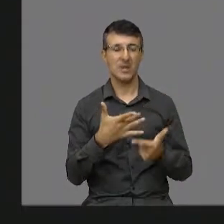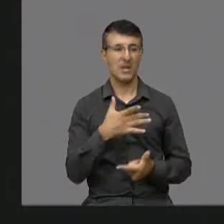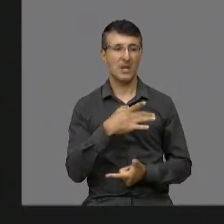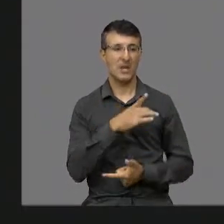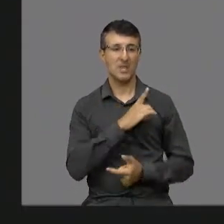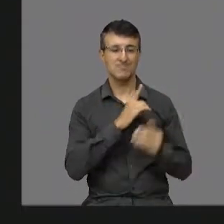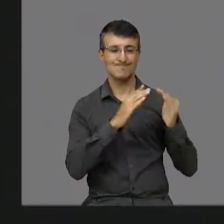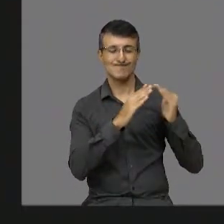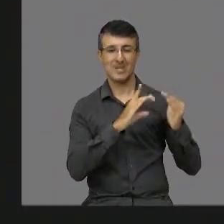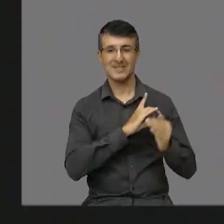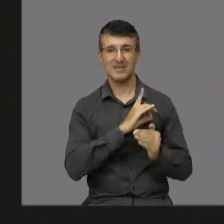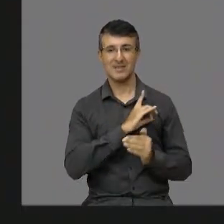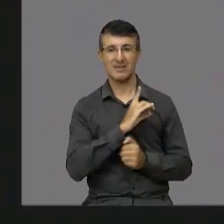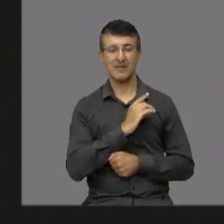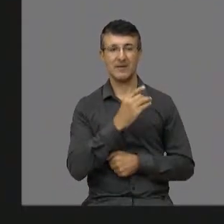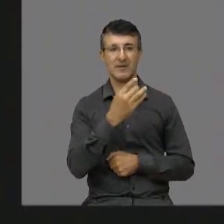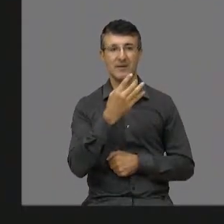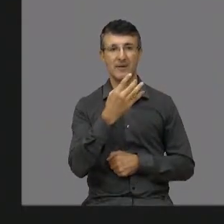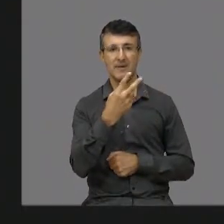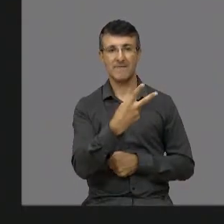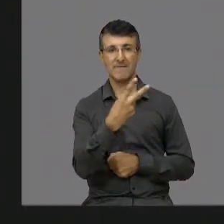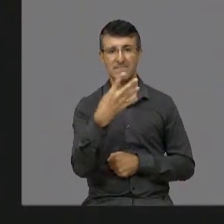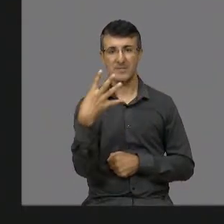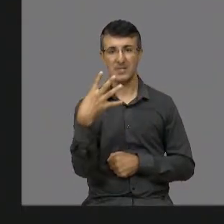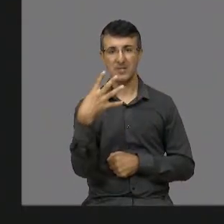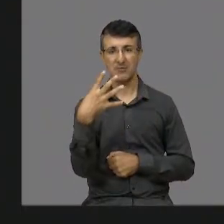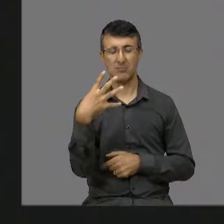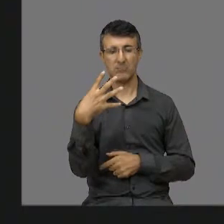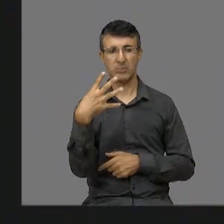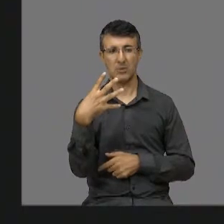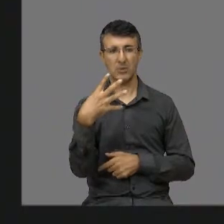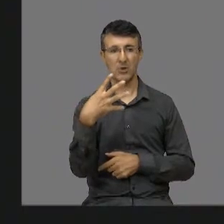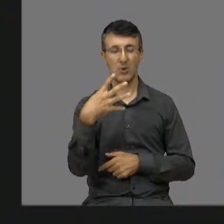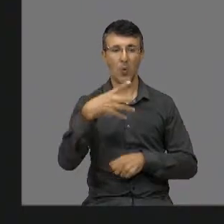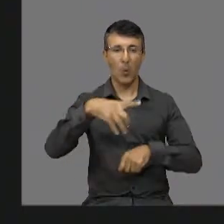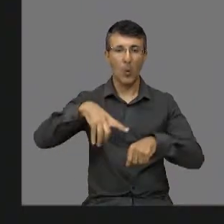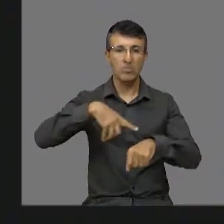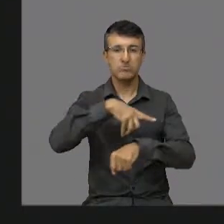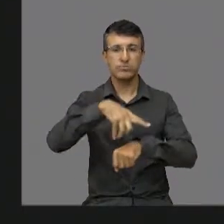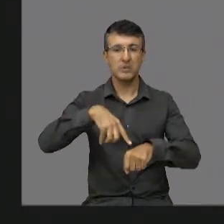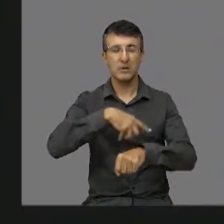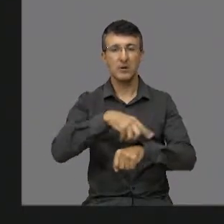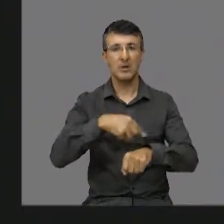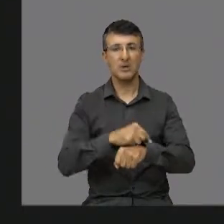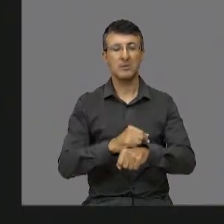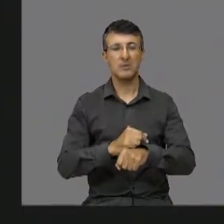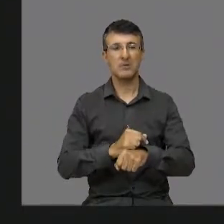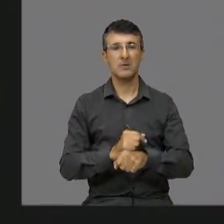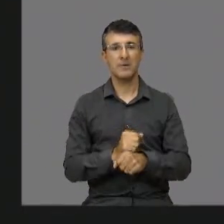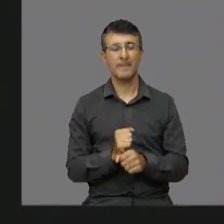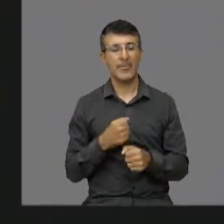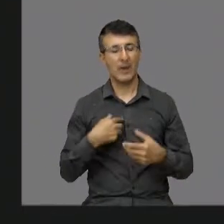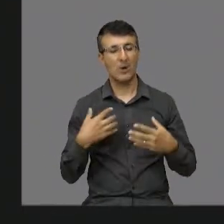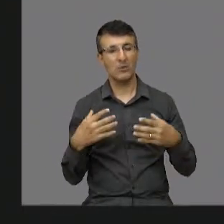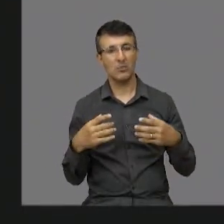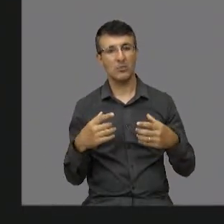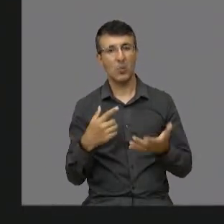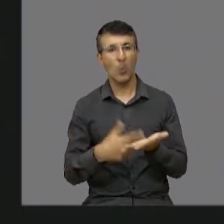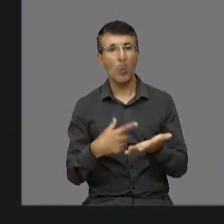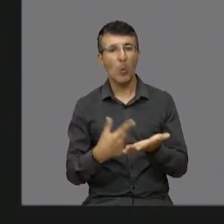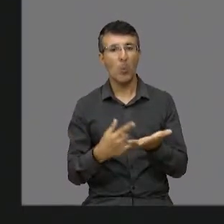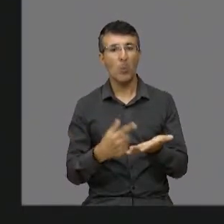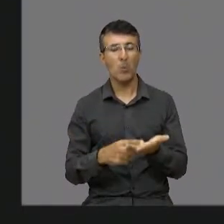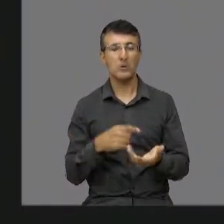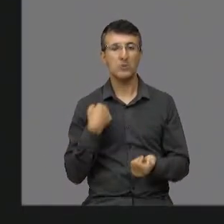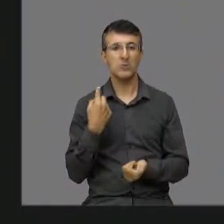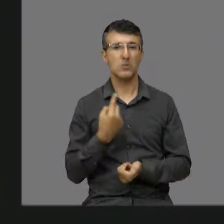Câmara Municipal assumiu. Nós devemos, depois que passar essa pandemia, ir até São Paulo,